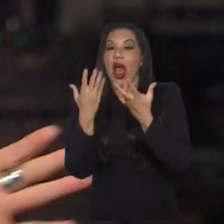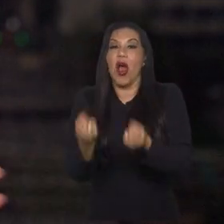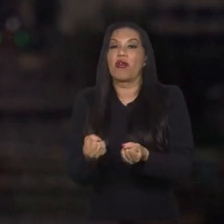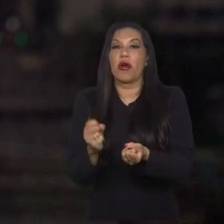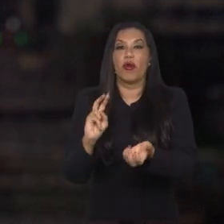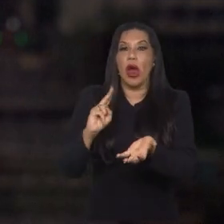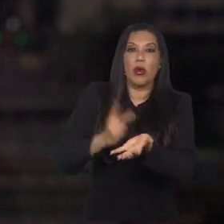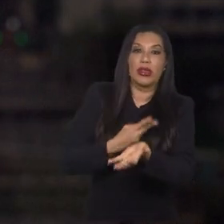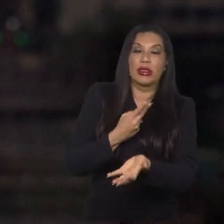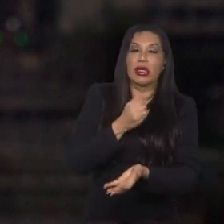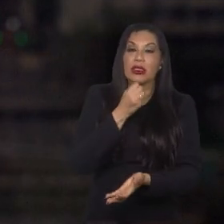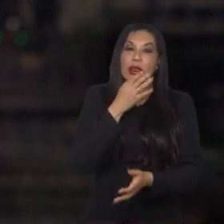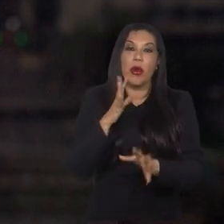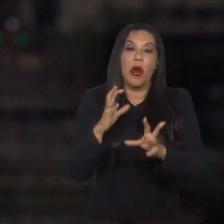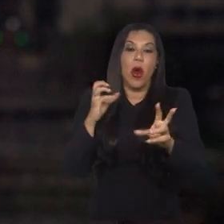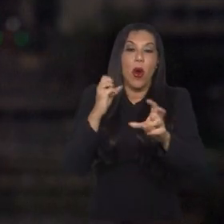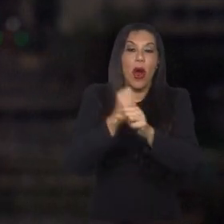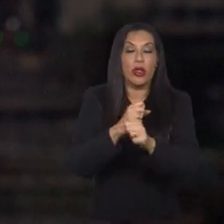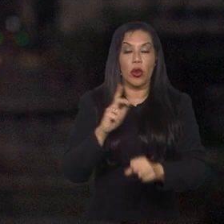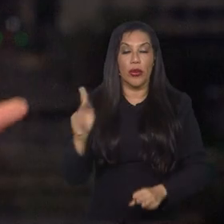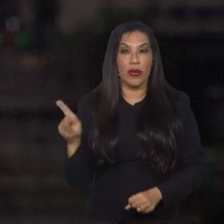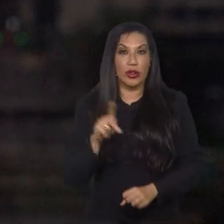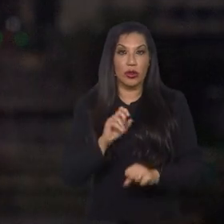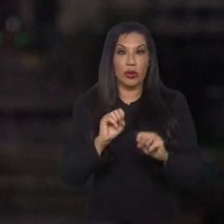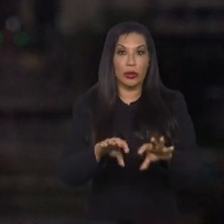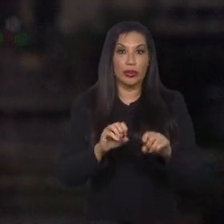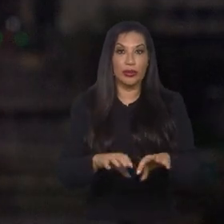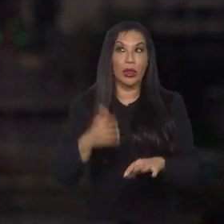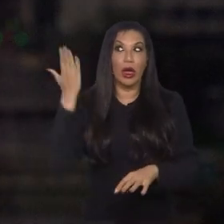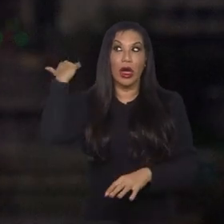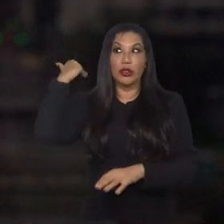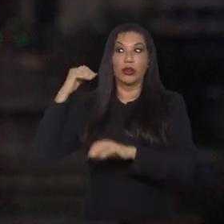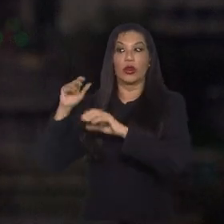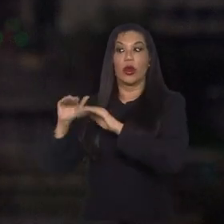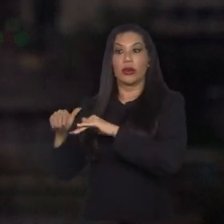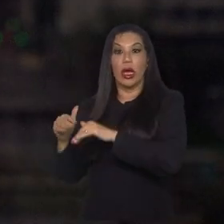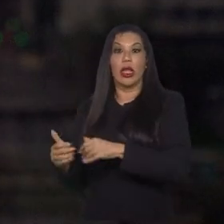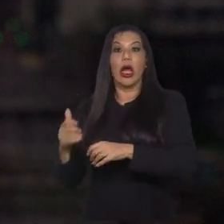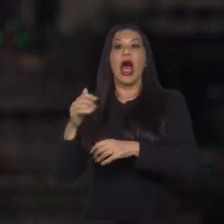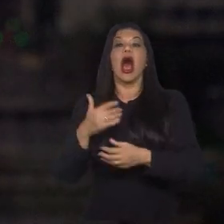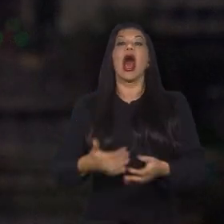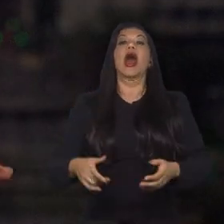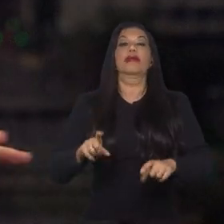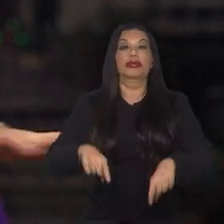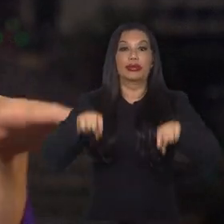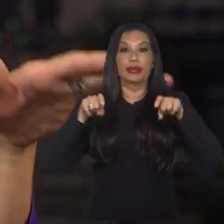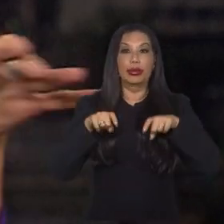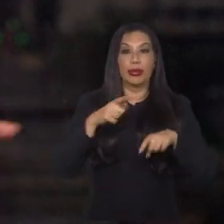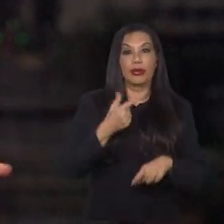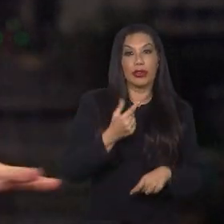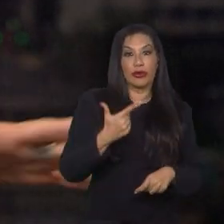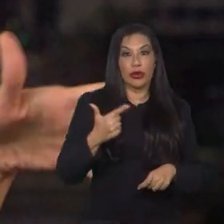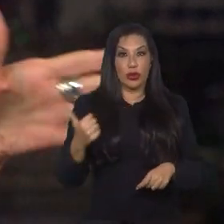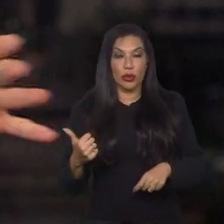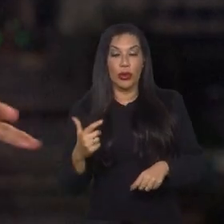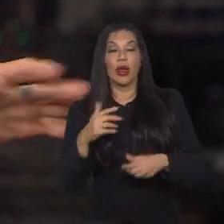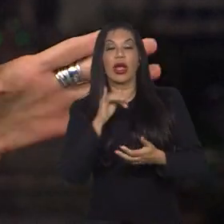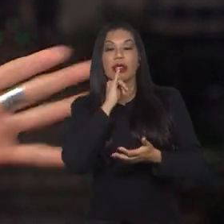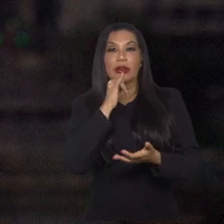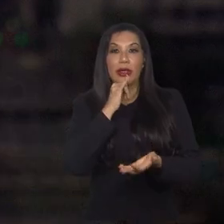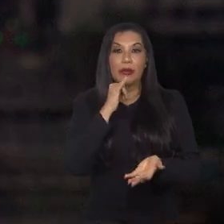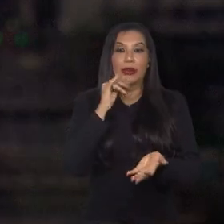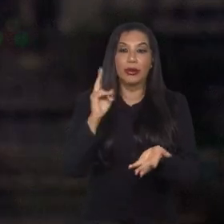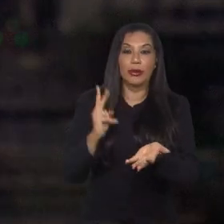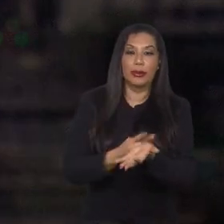lucro. O Allen, que foi técnico da Austrália, assumiu em 2021, em meio aí a algum